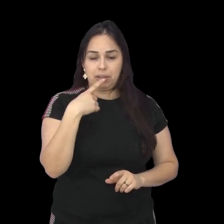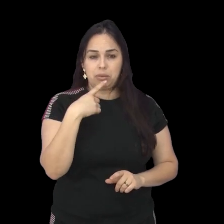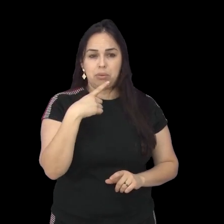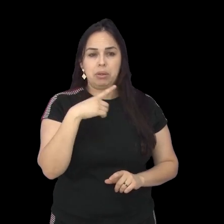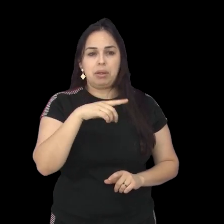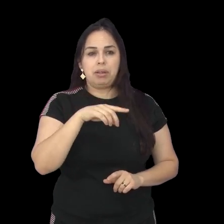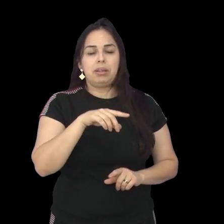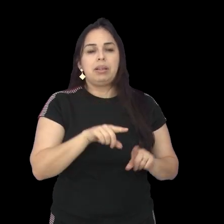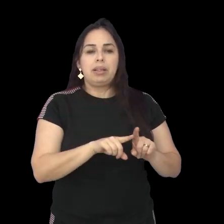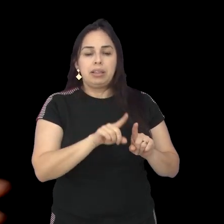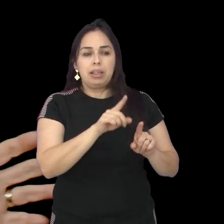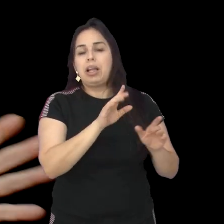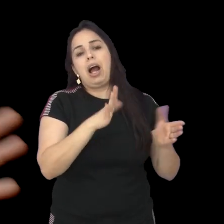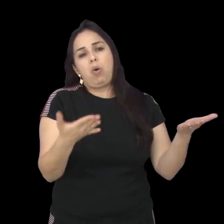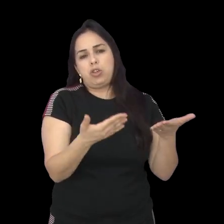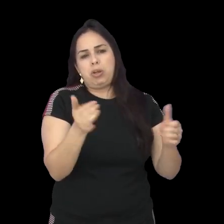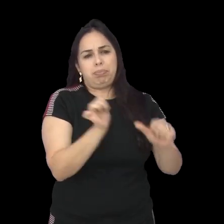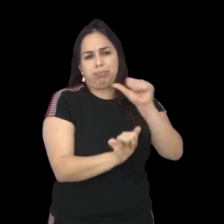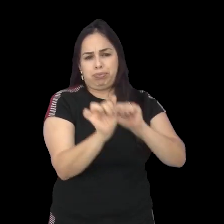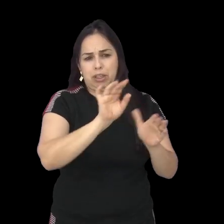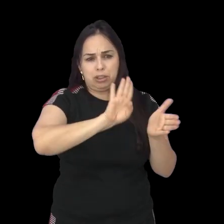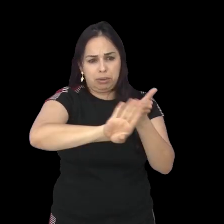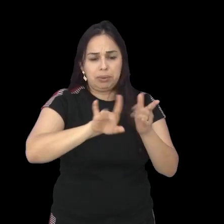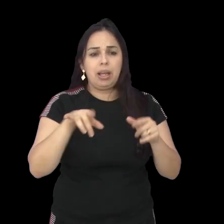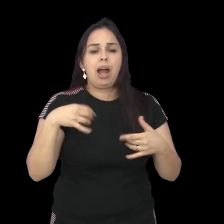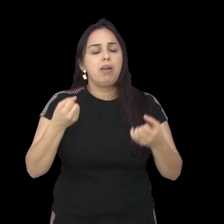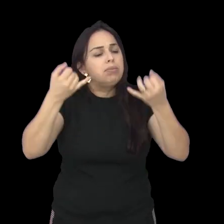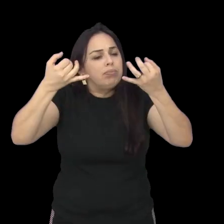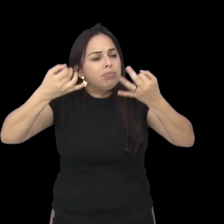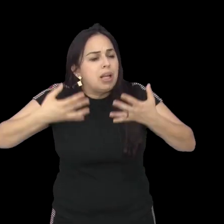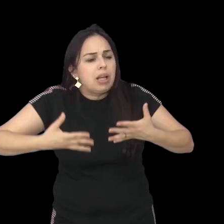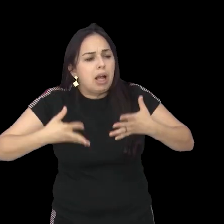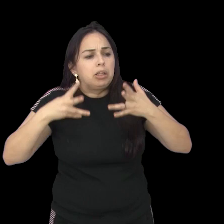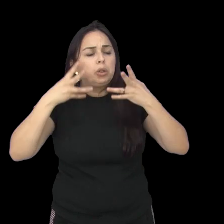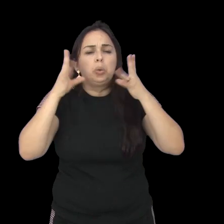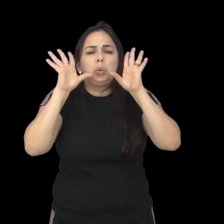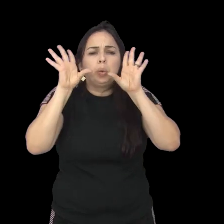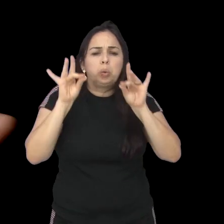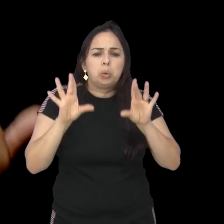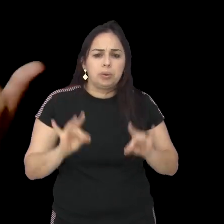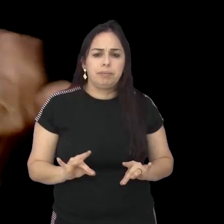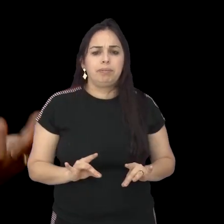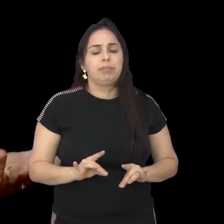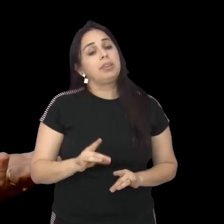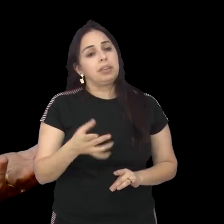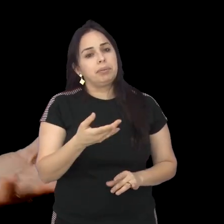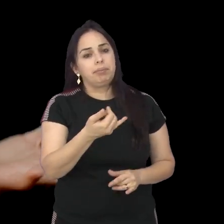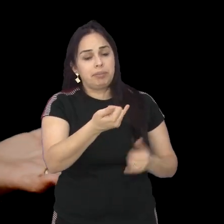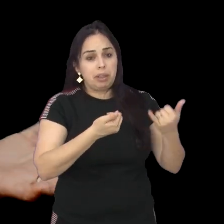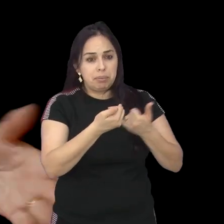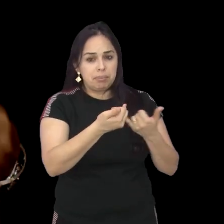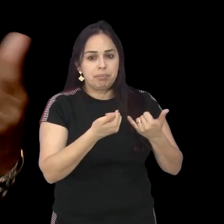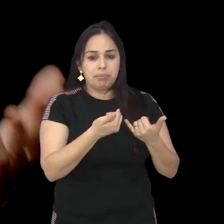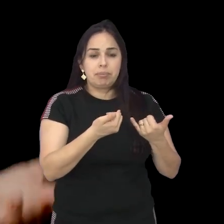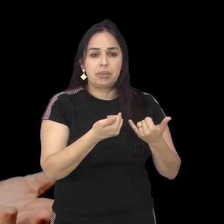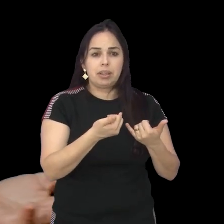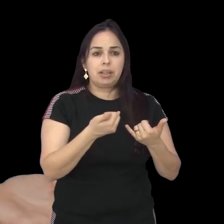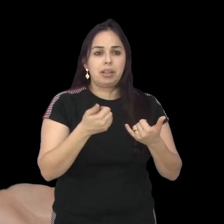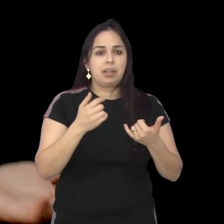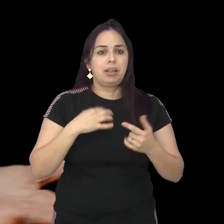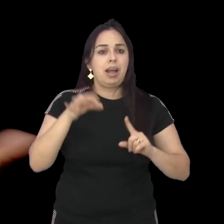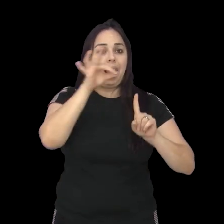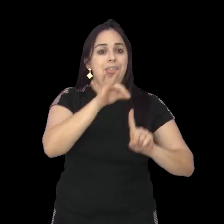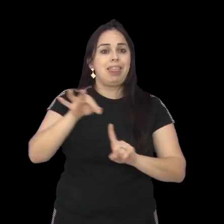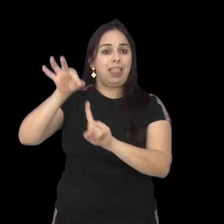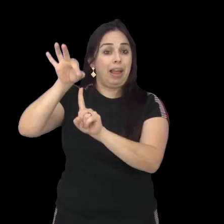hoje ele não é mais deputado. Aí depois que eu contei tudo que eu tinha visto lá, aí ele sugeriu que eu fosse indicada